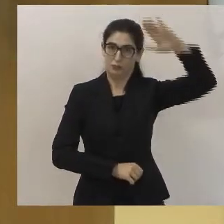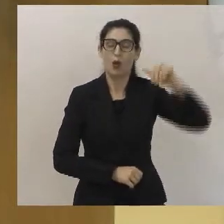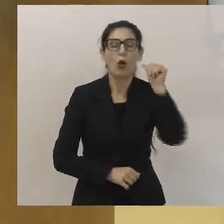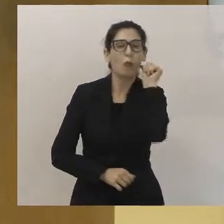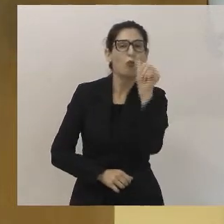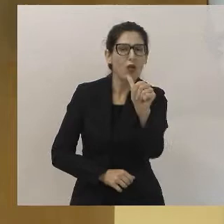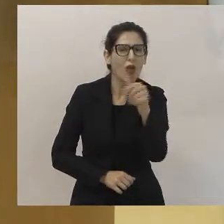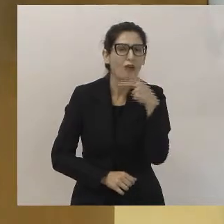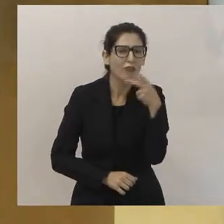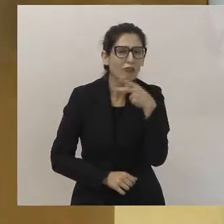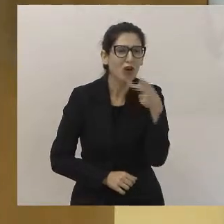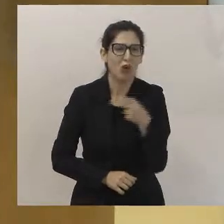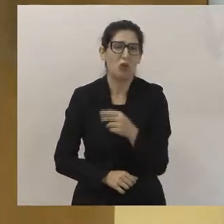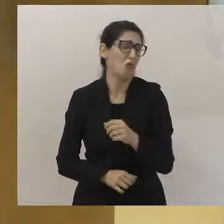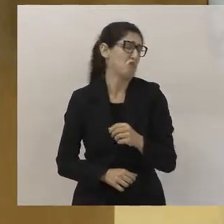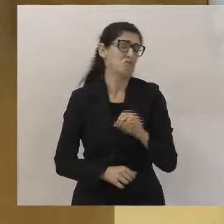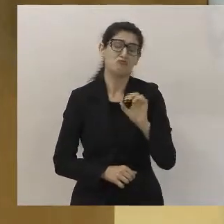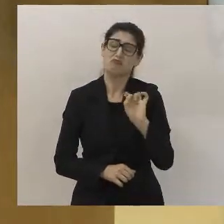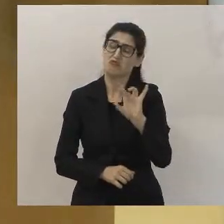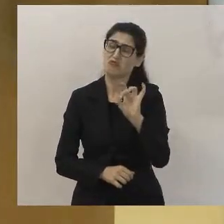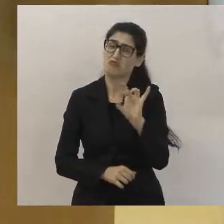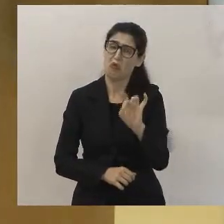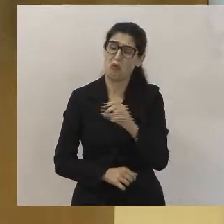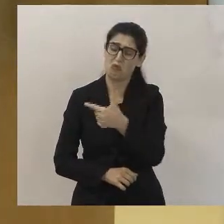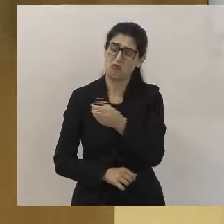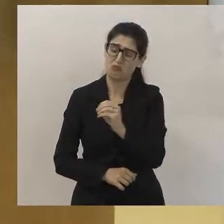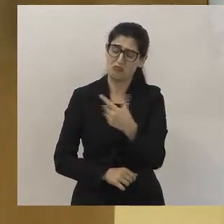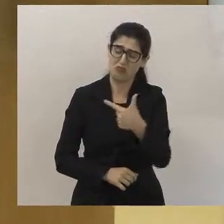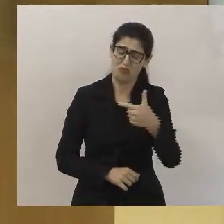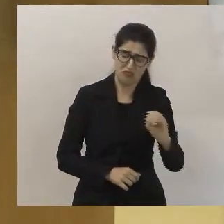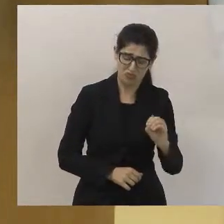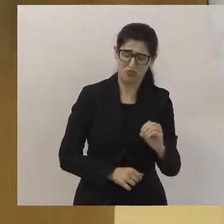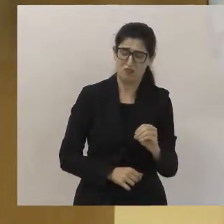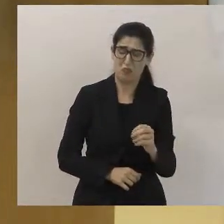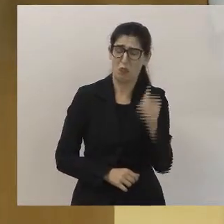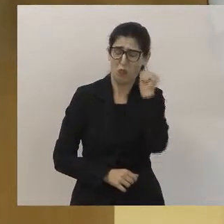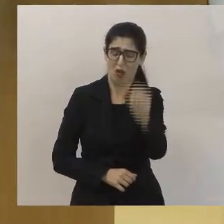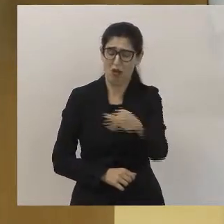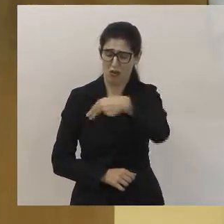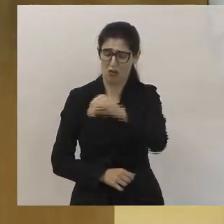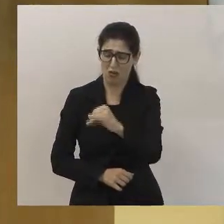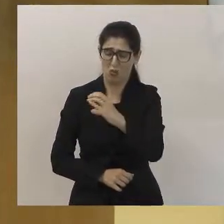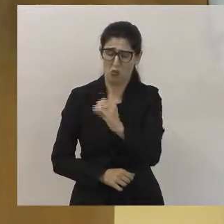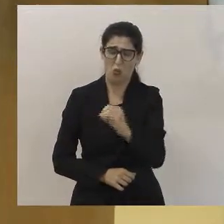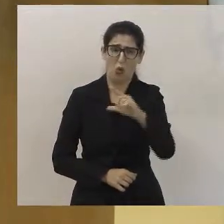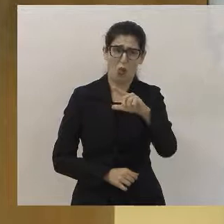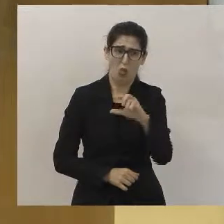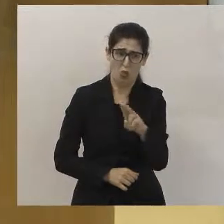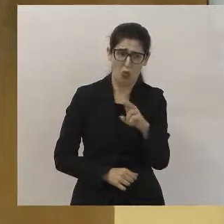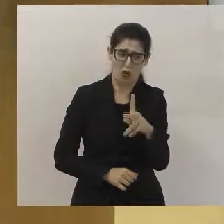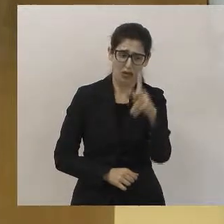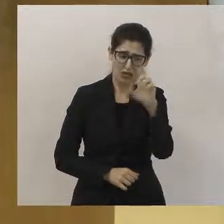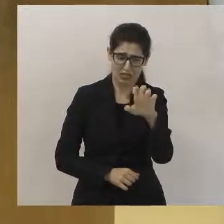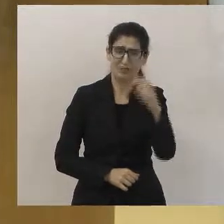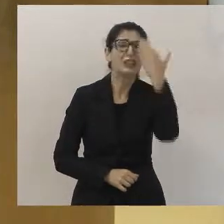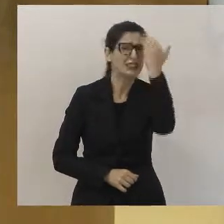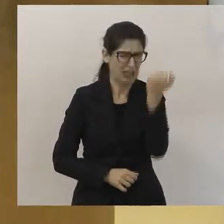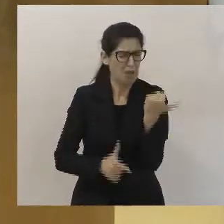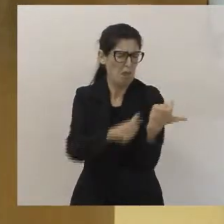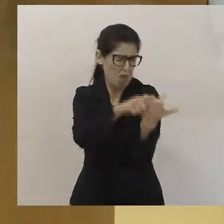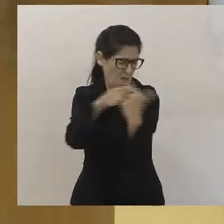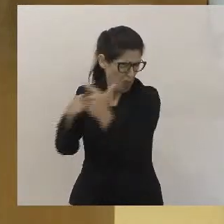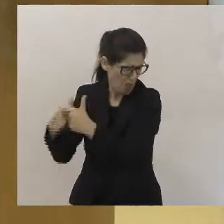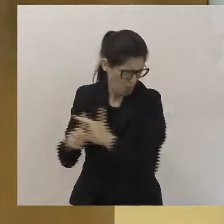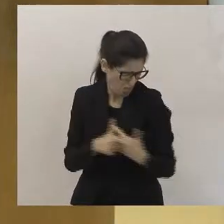só em 2020 ocoy eu imagino que ela veio pra cá e pegou uma barra cache para descascar viu